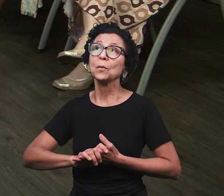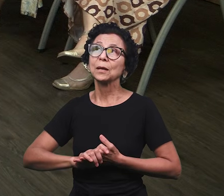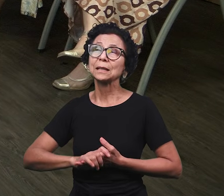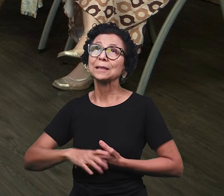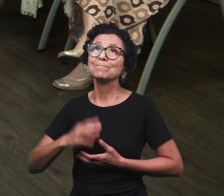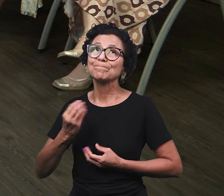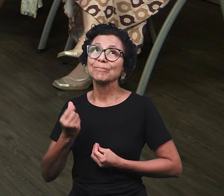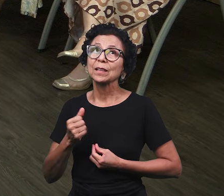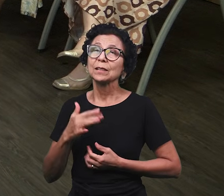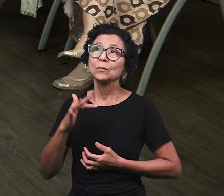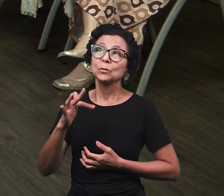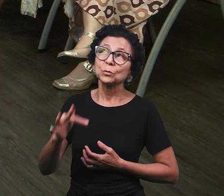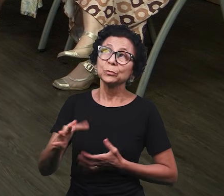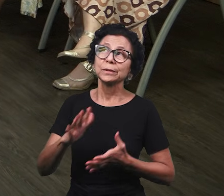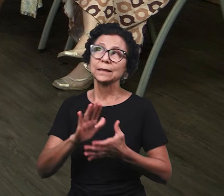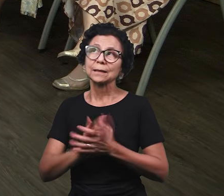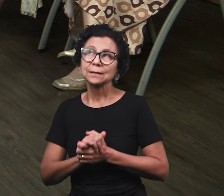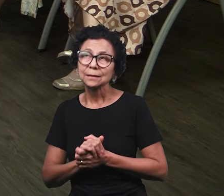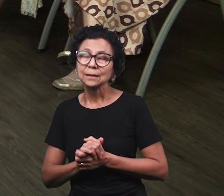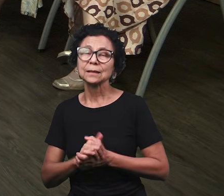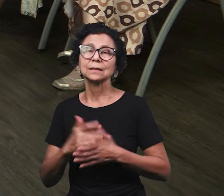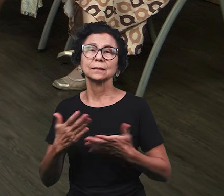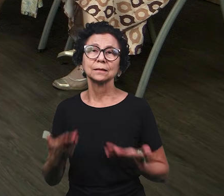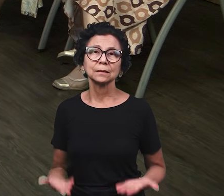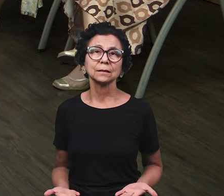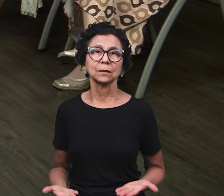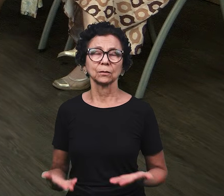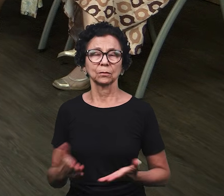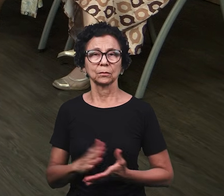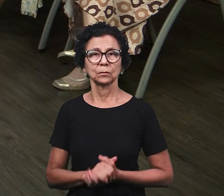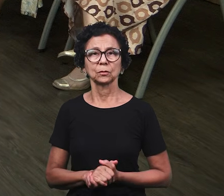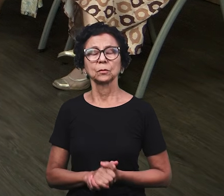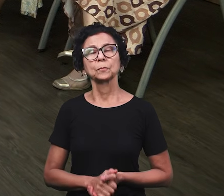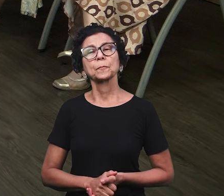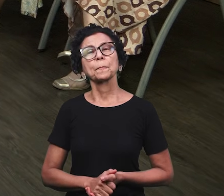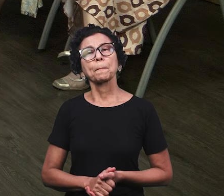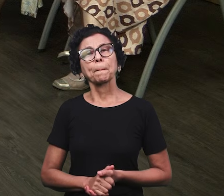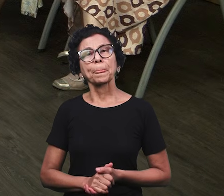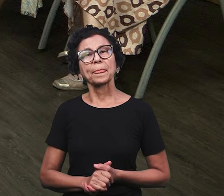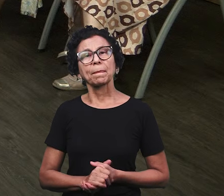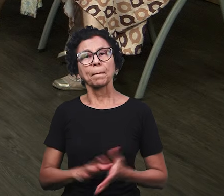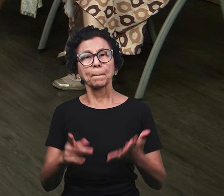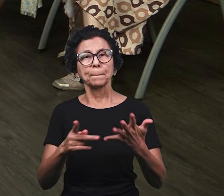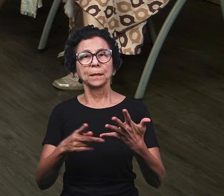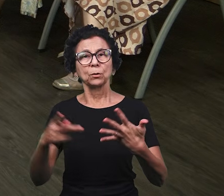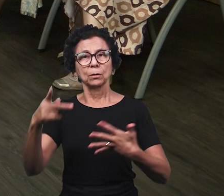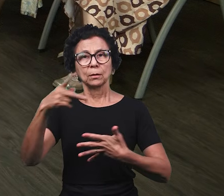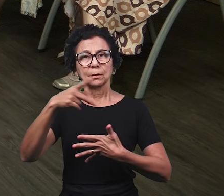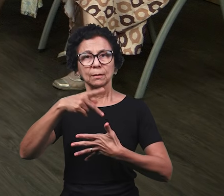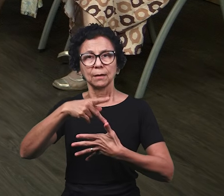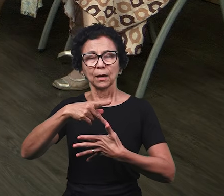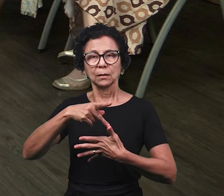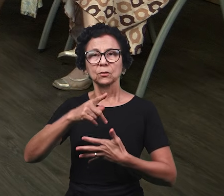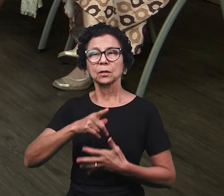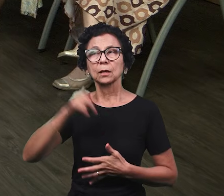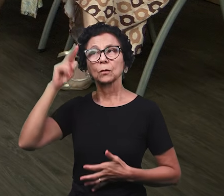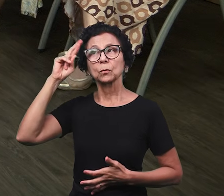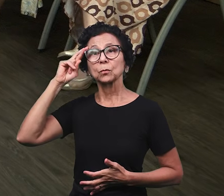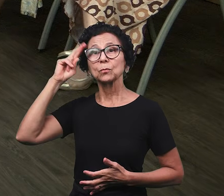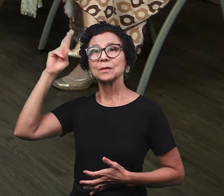botou o culto, botou o Senhor em primeiro lugar. Então o jovem precisa entender isso. Quando nós priorizamos o